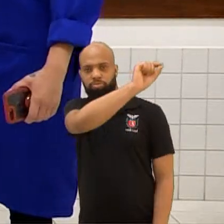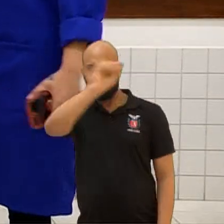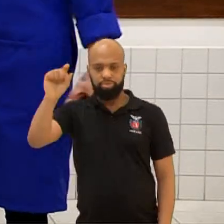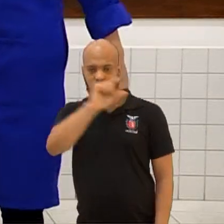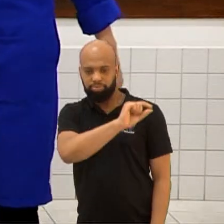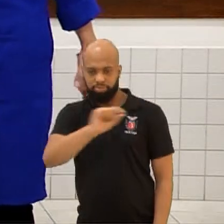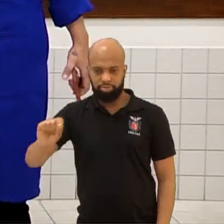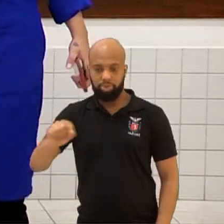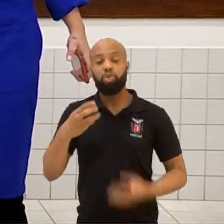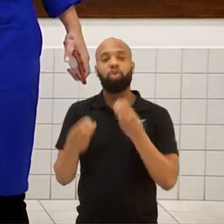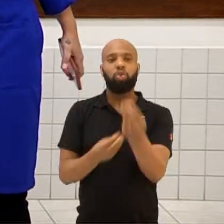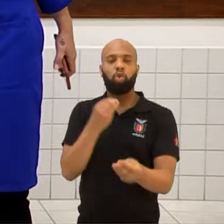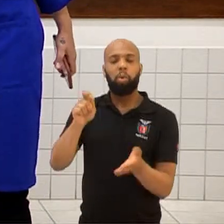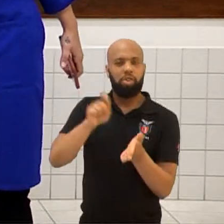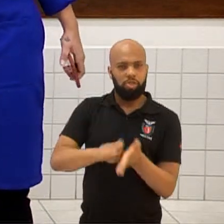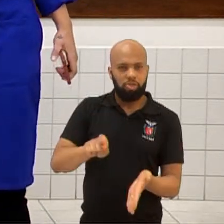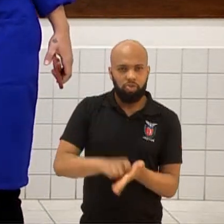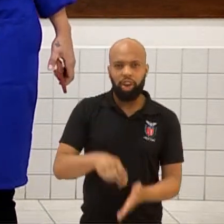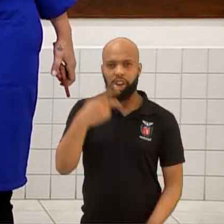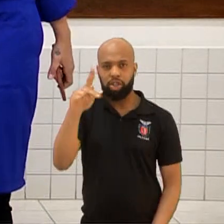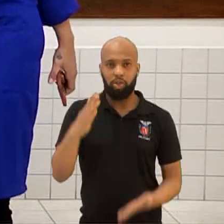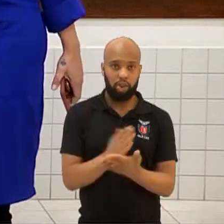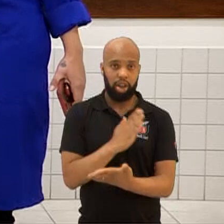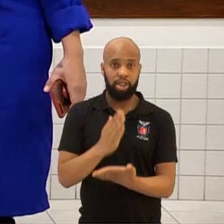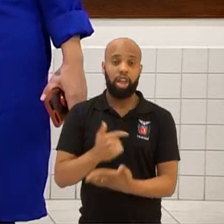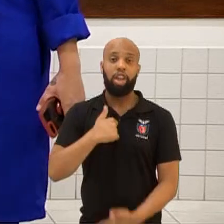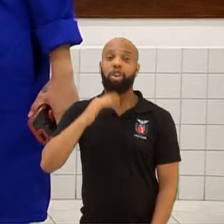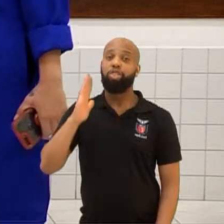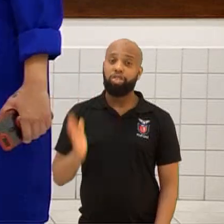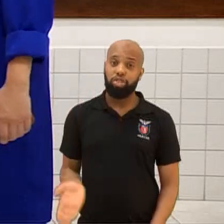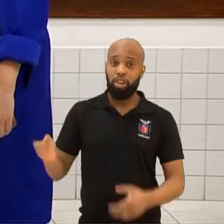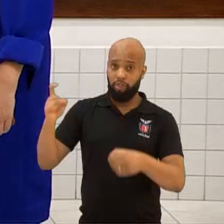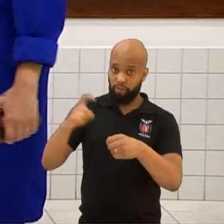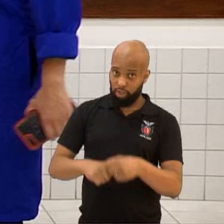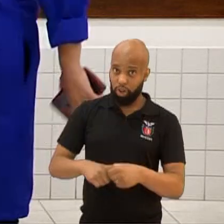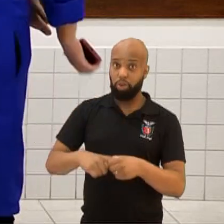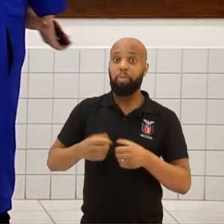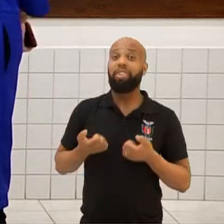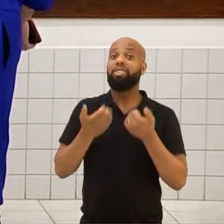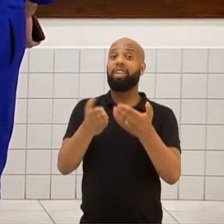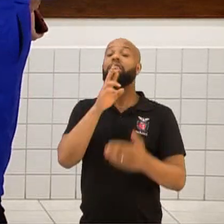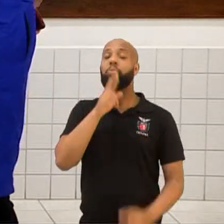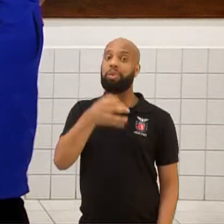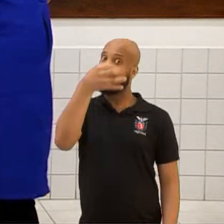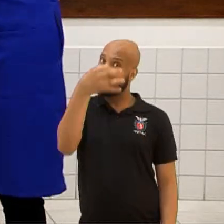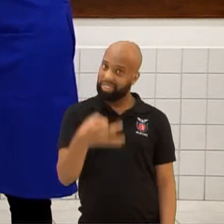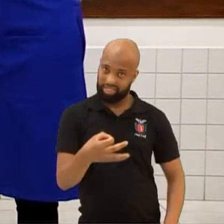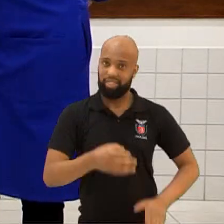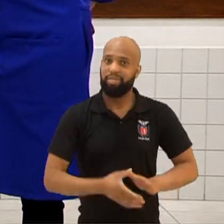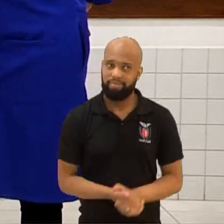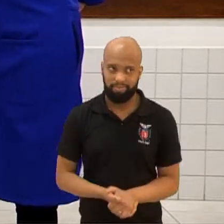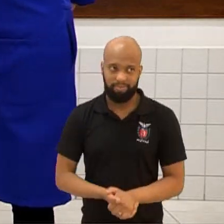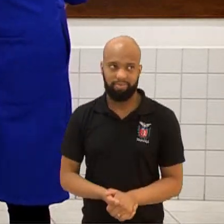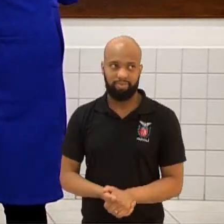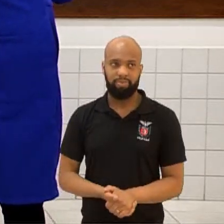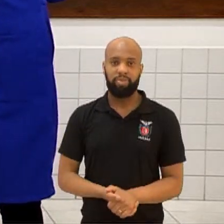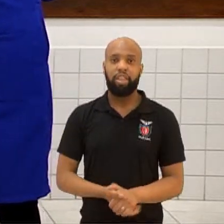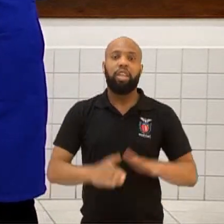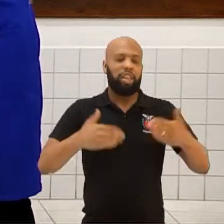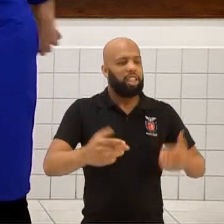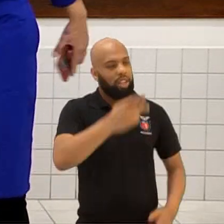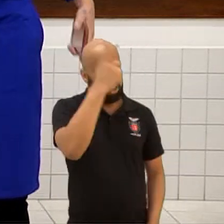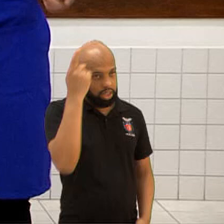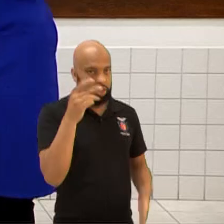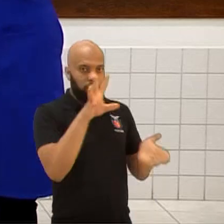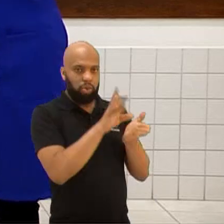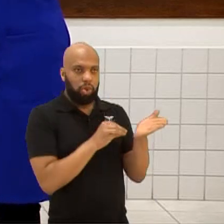Então, anote, faça no seu caderno, daqui a pouquinho a gente vai liberar o quiz para vocês. E aí, professor? Então, quando o pessoal